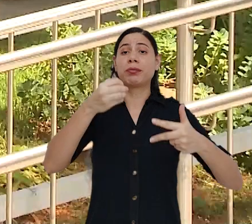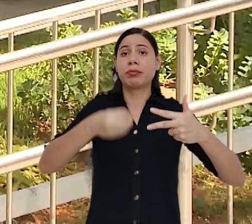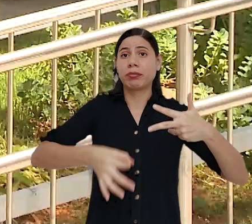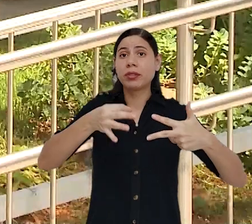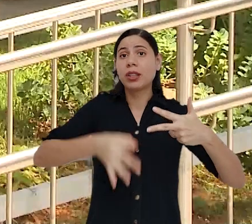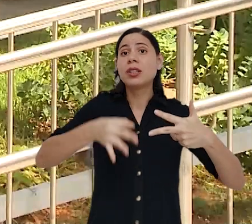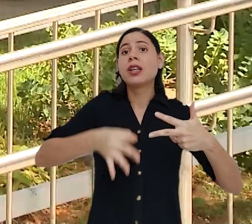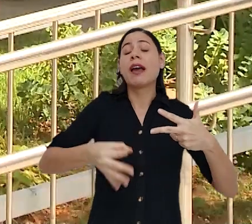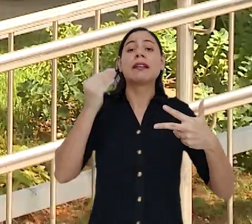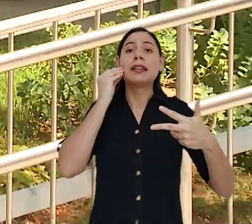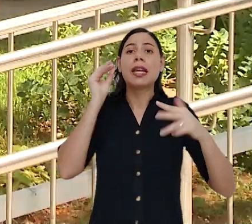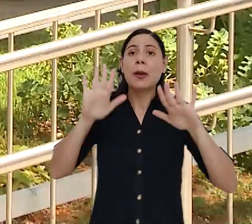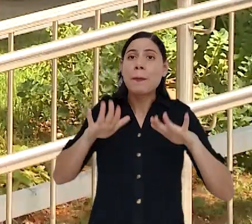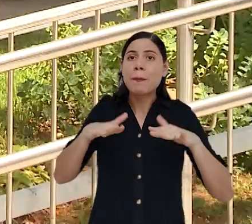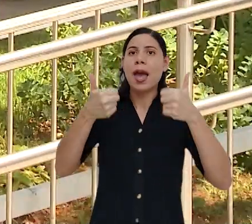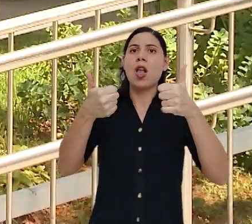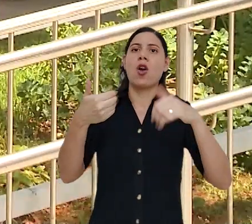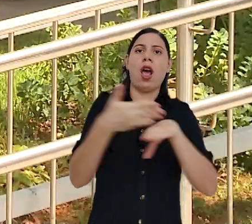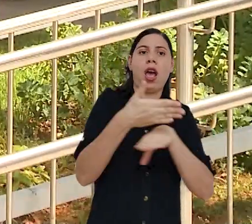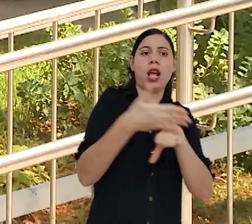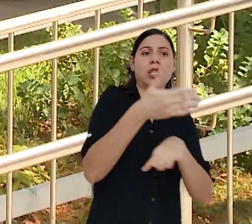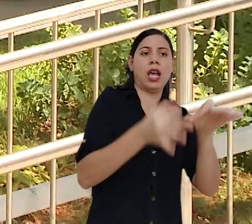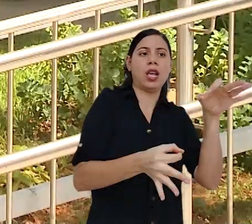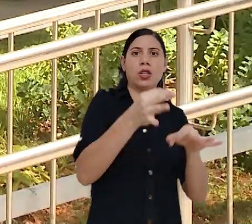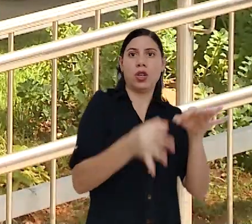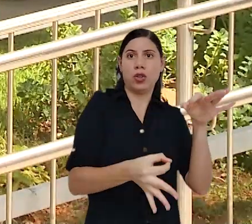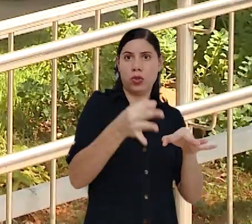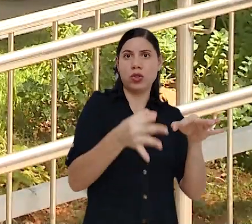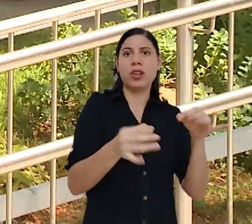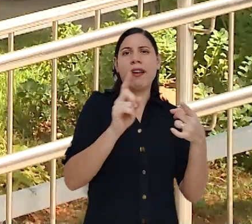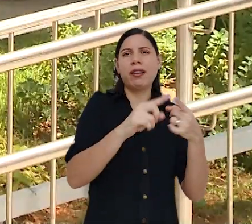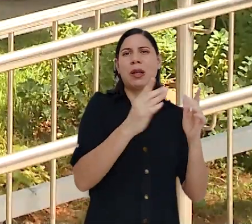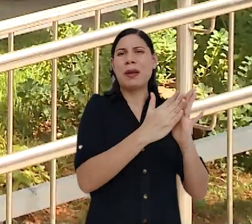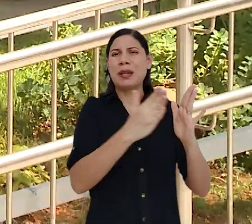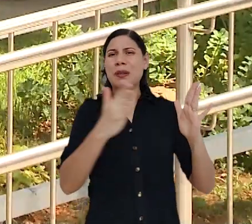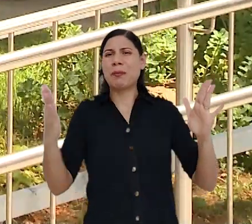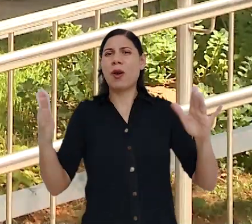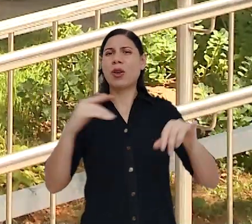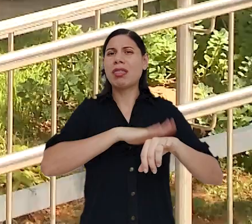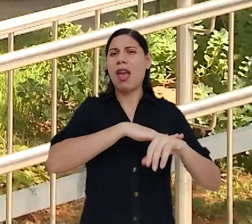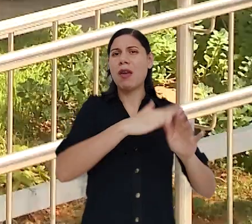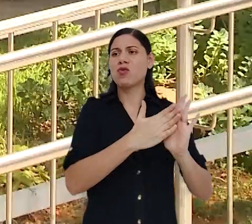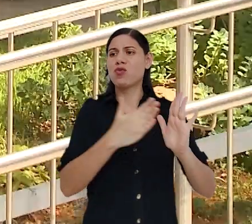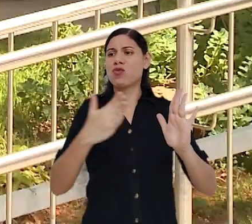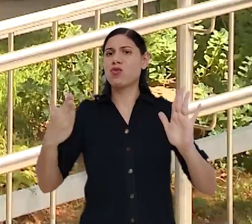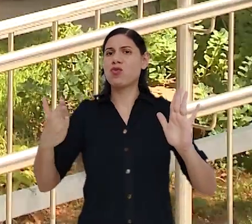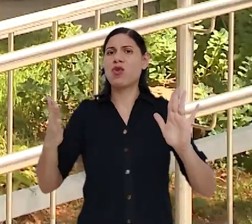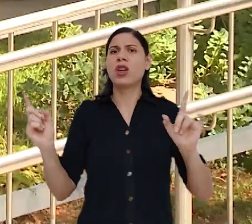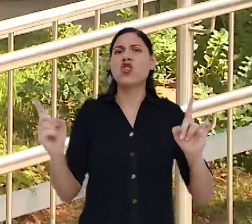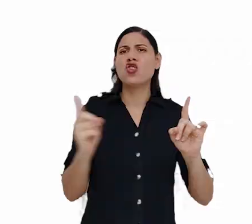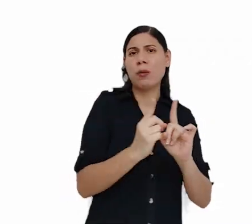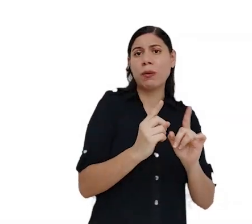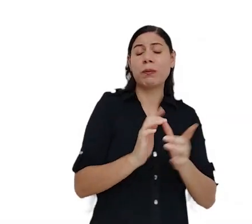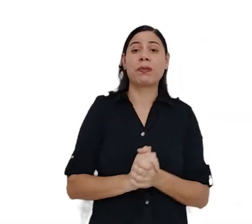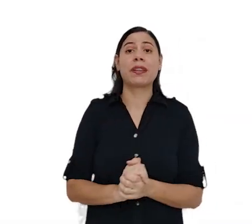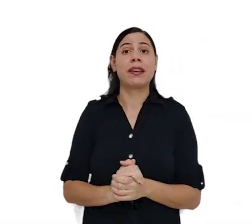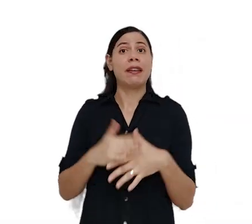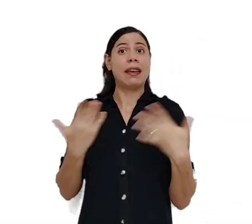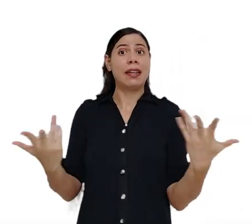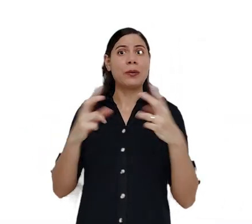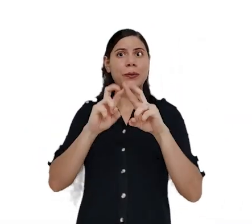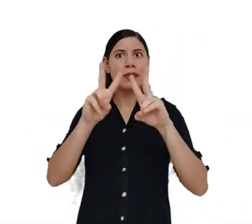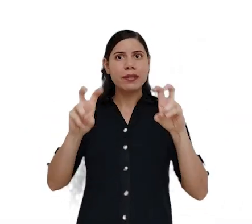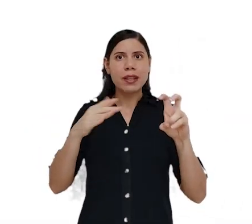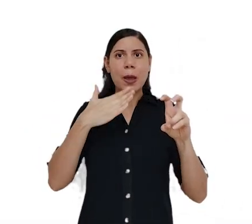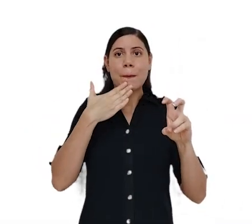de ferramentas para melhorar o acesso à justiça e a razoável duração dos processos de forma constante. E quando o